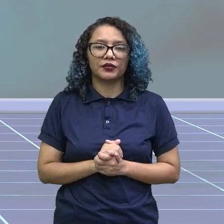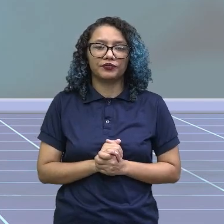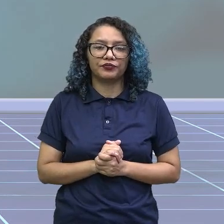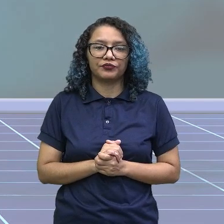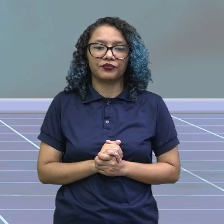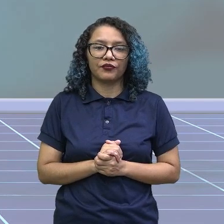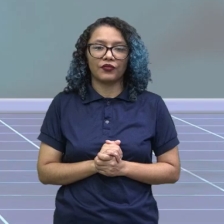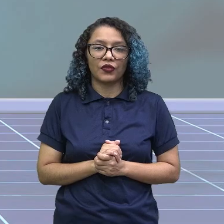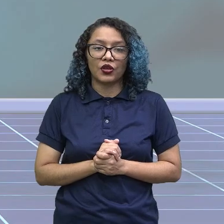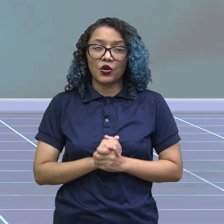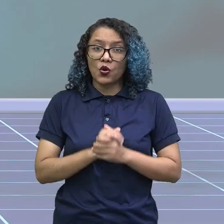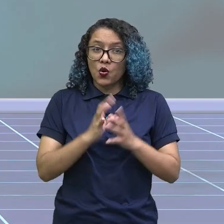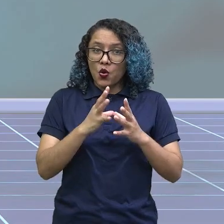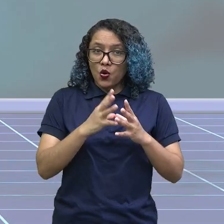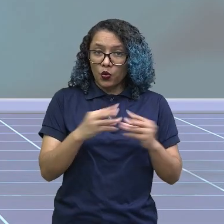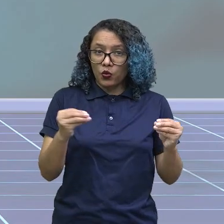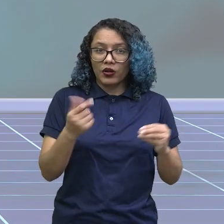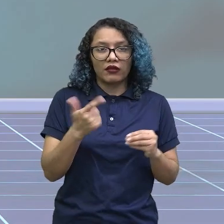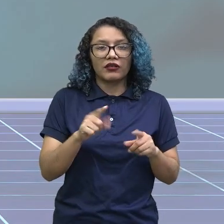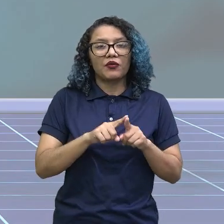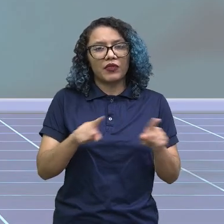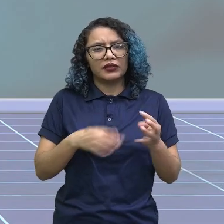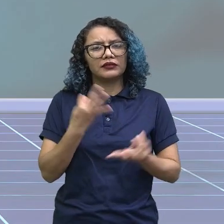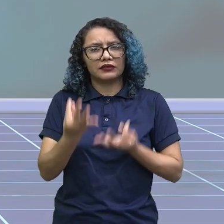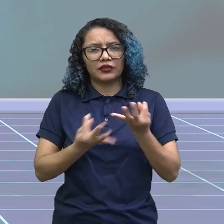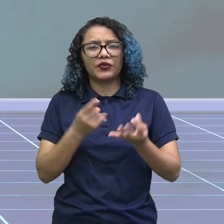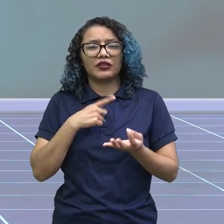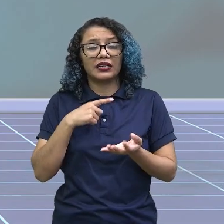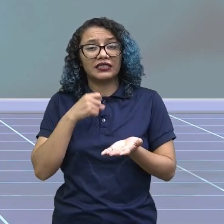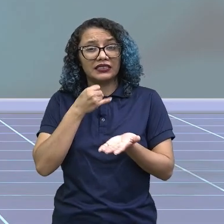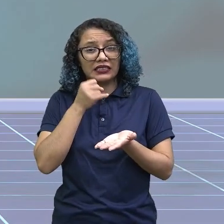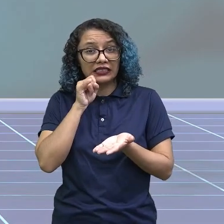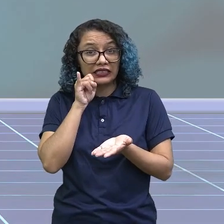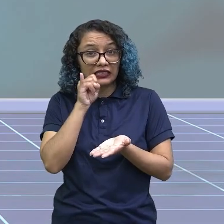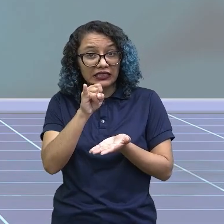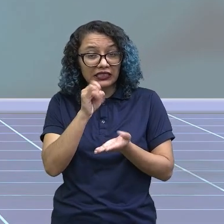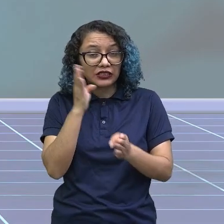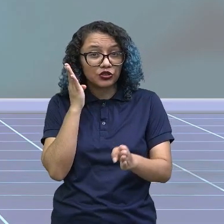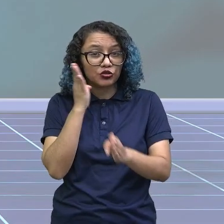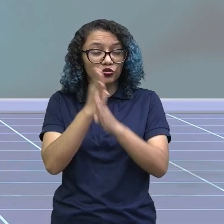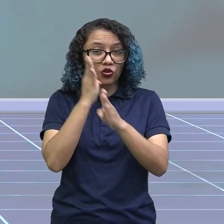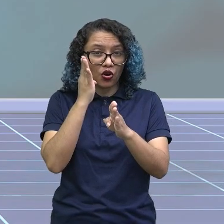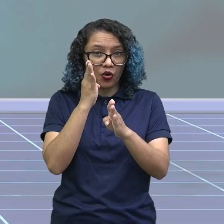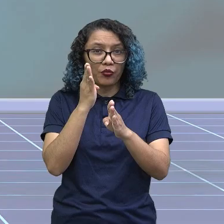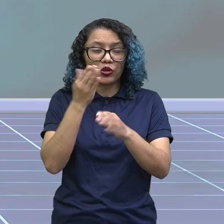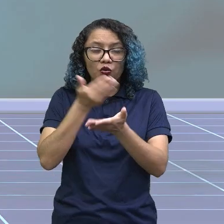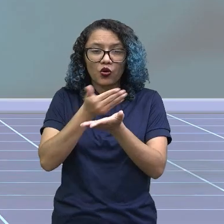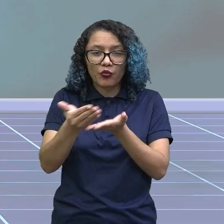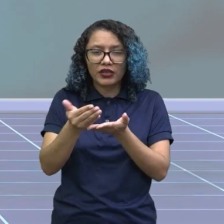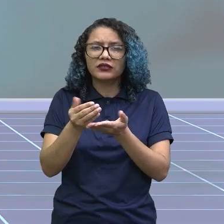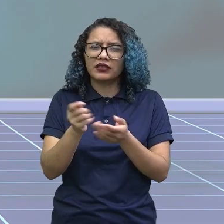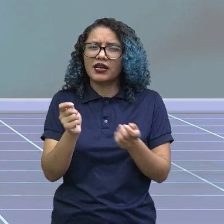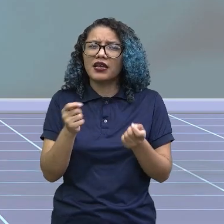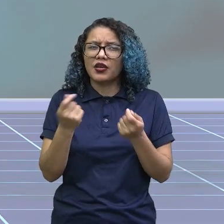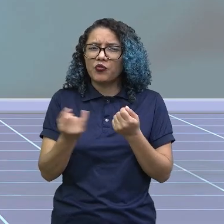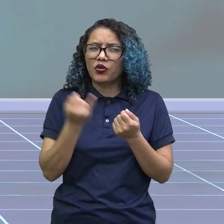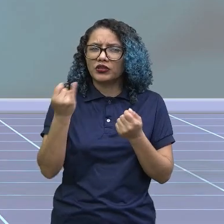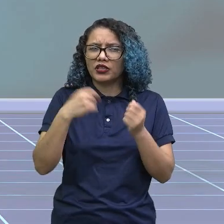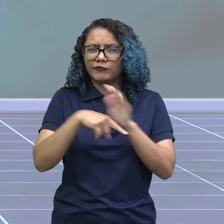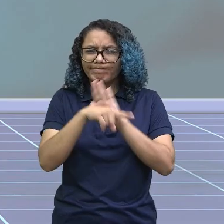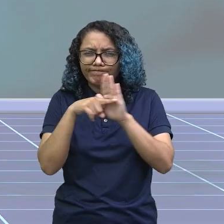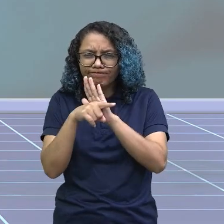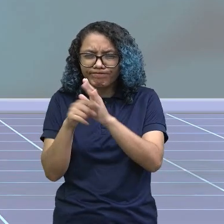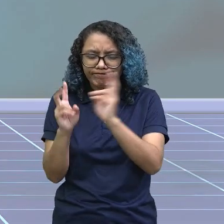tratamento. Né? Quando descobre ali a doença no início, são necessários exames, né, que são passados por neuros,